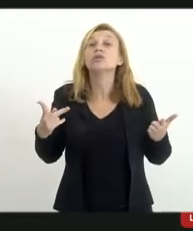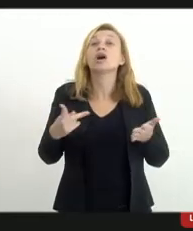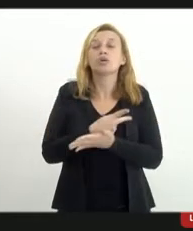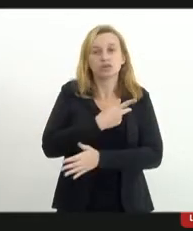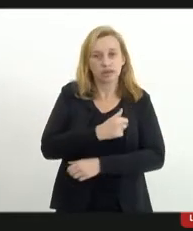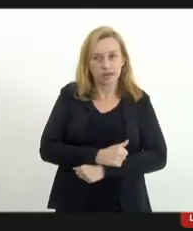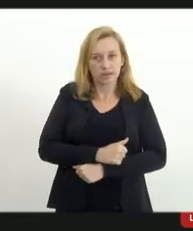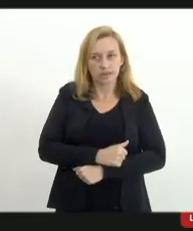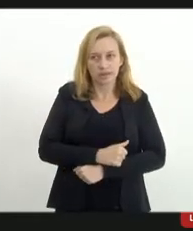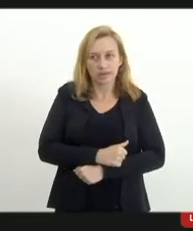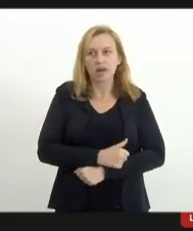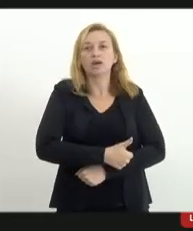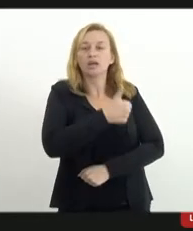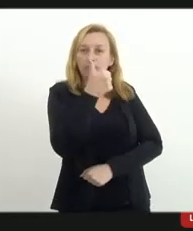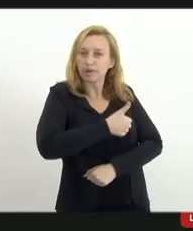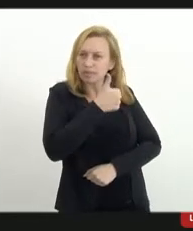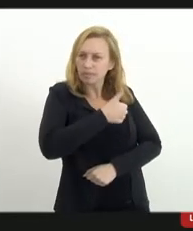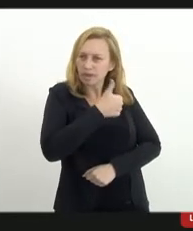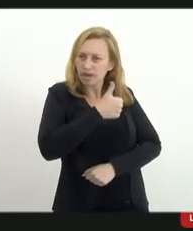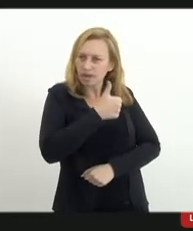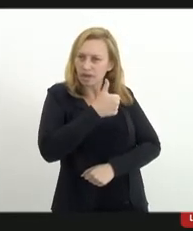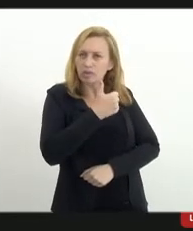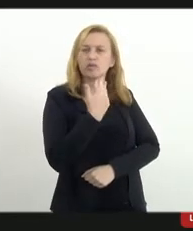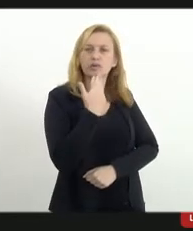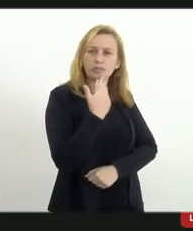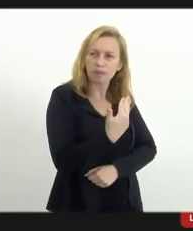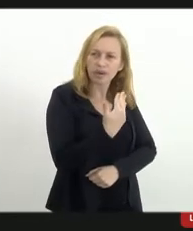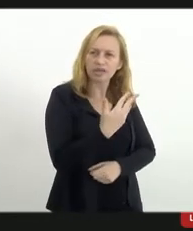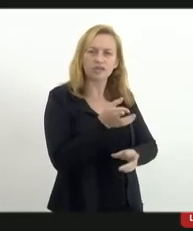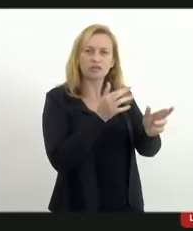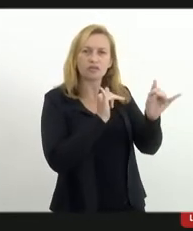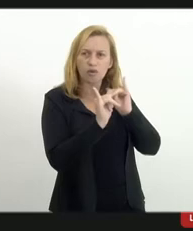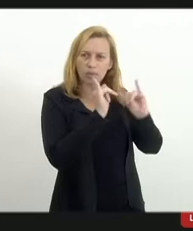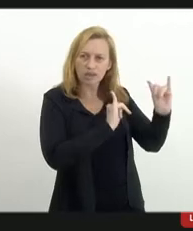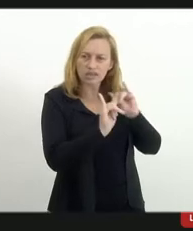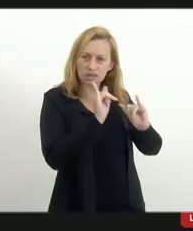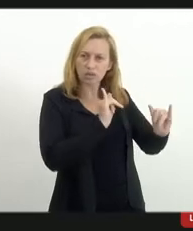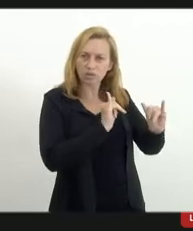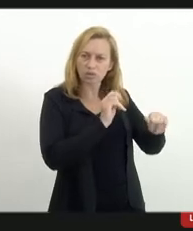Ele ocorre da primeira intimação em que se pede informações.